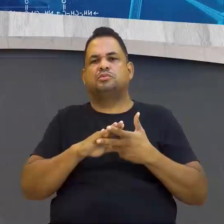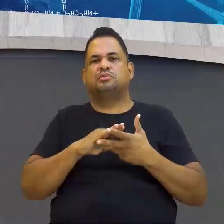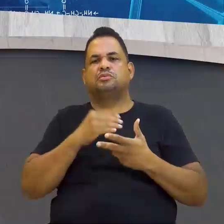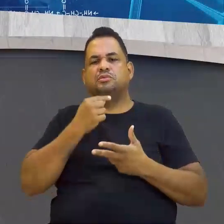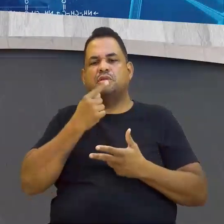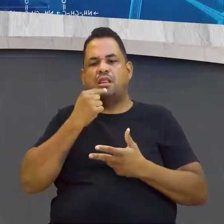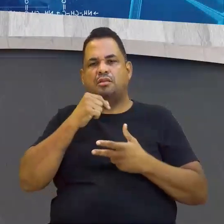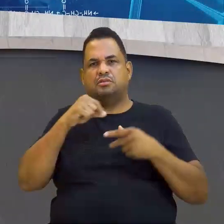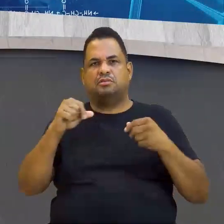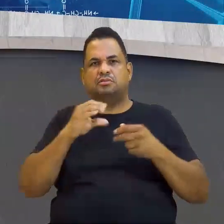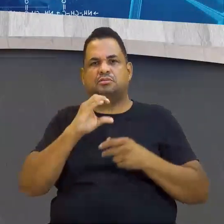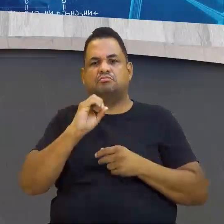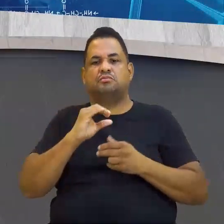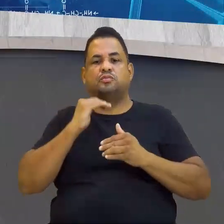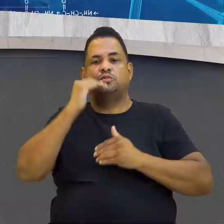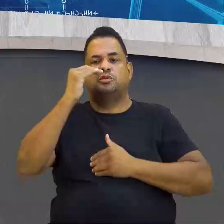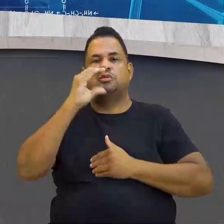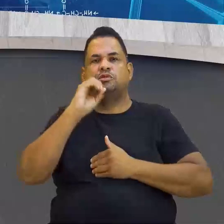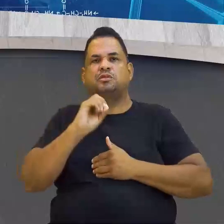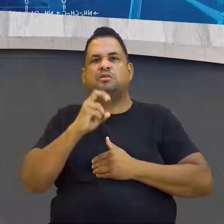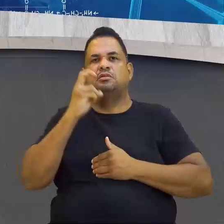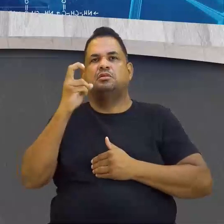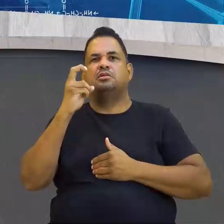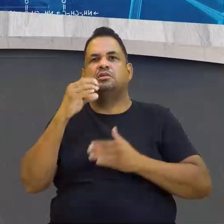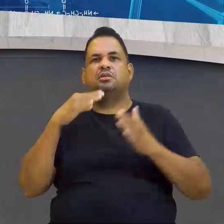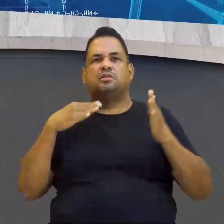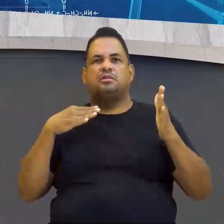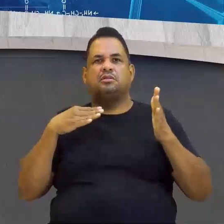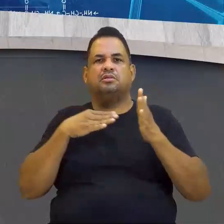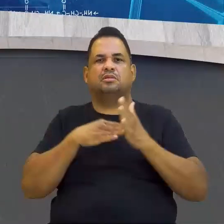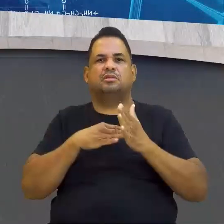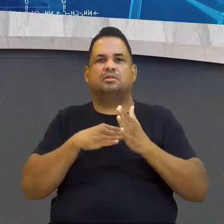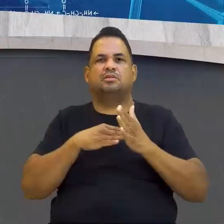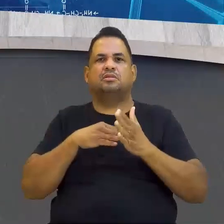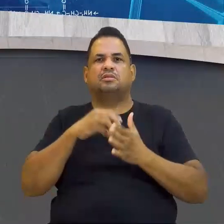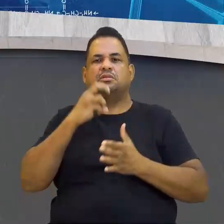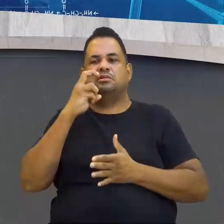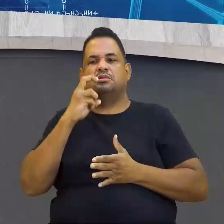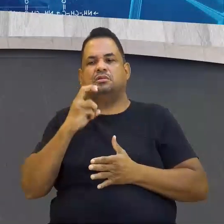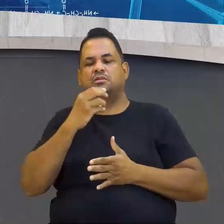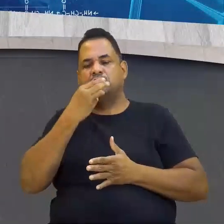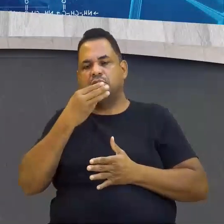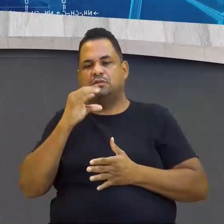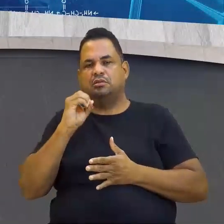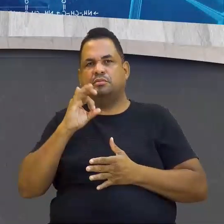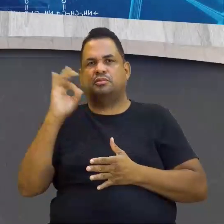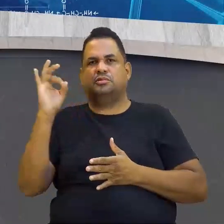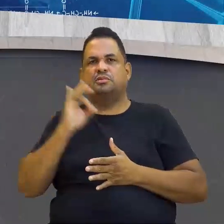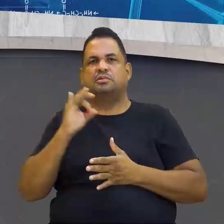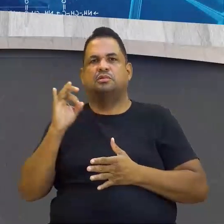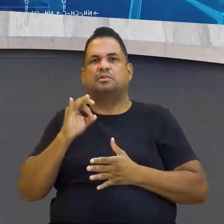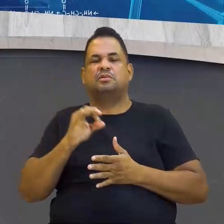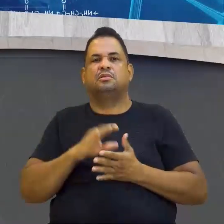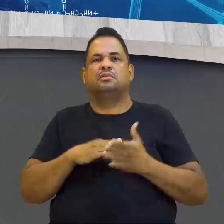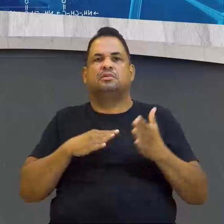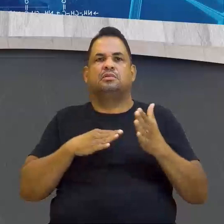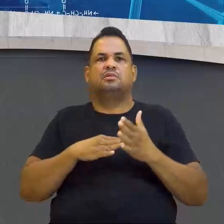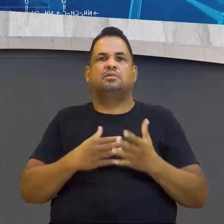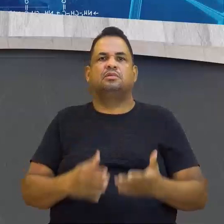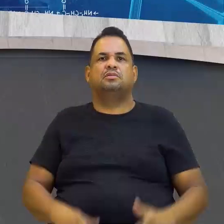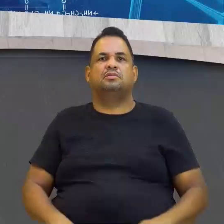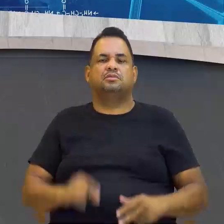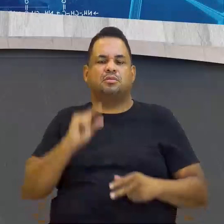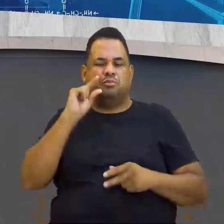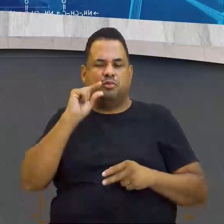que 0,5%, podendo chegar até 30%. Tá? Até 30% ela é